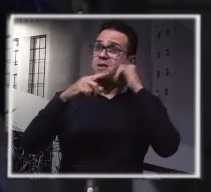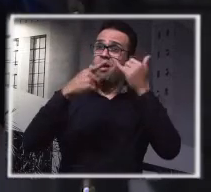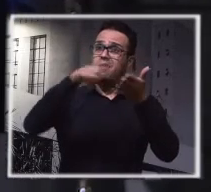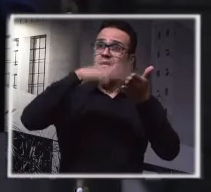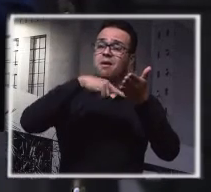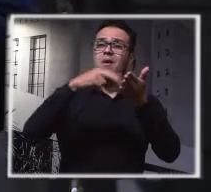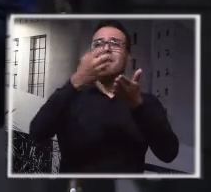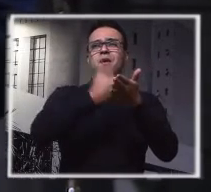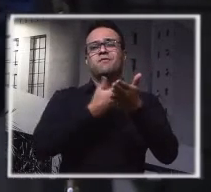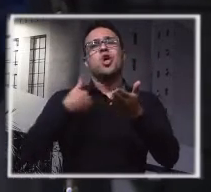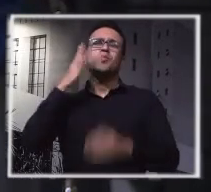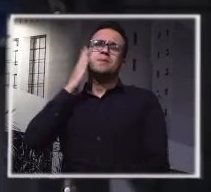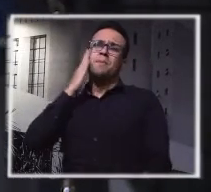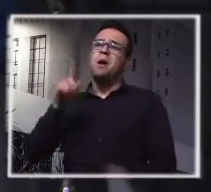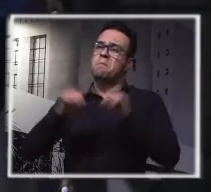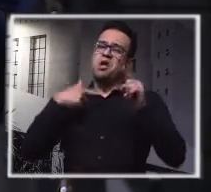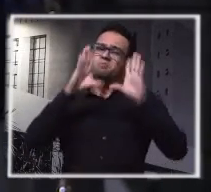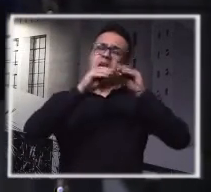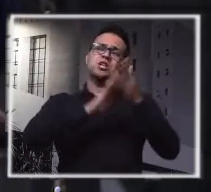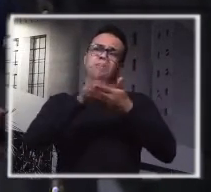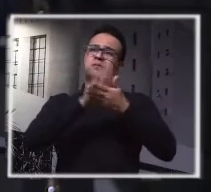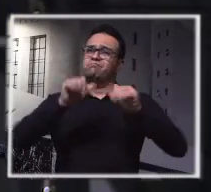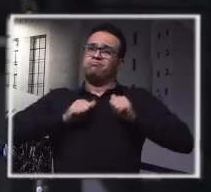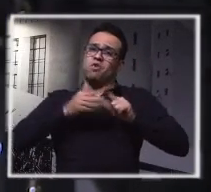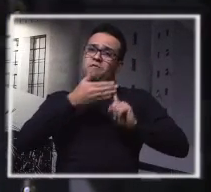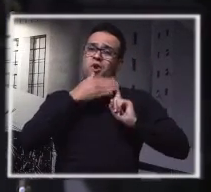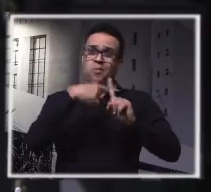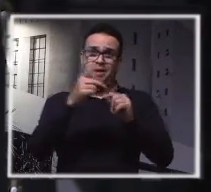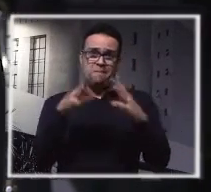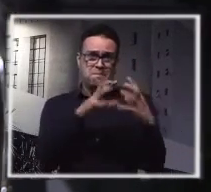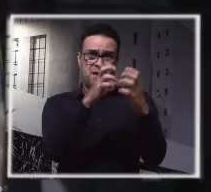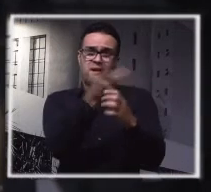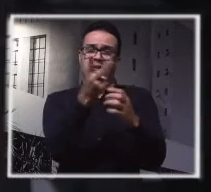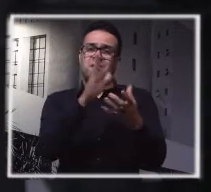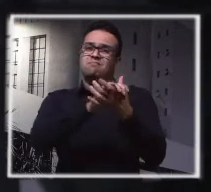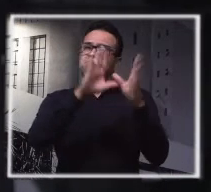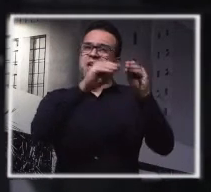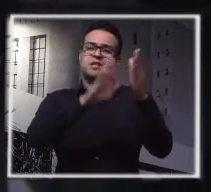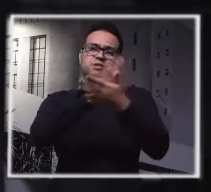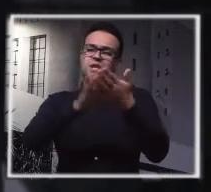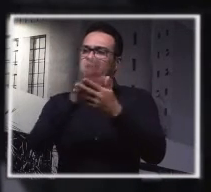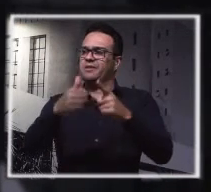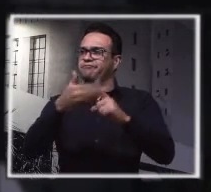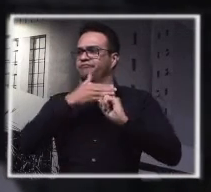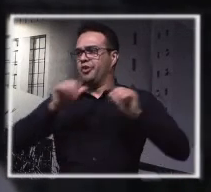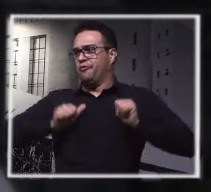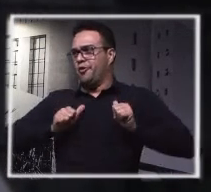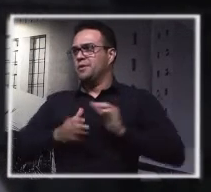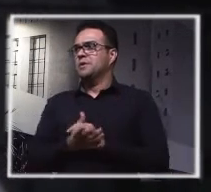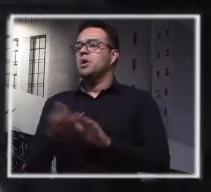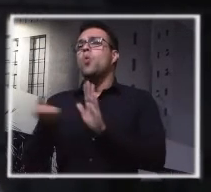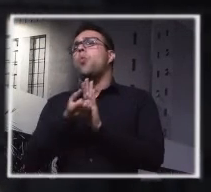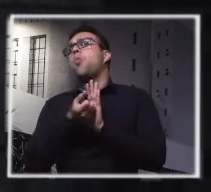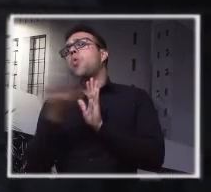celular. Eu já sabia, mas eu não quis me meter. Porque em briga de marido e mulher, não se mete a colher. Quantos feminicídios teriam